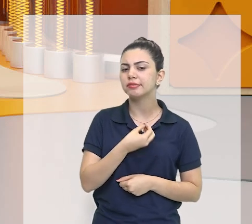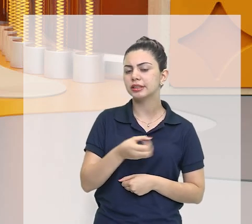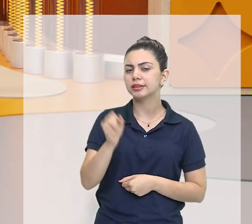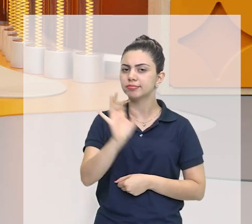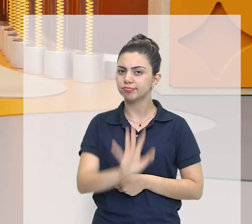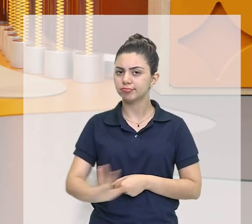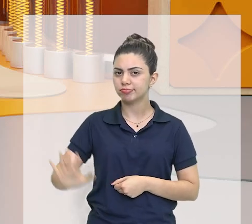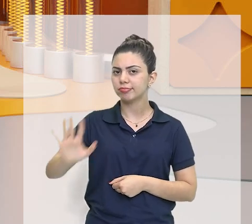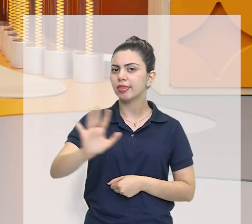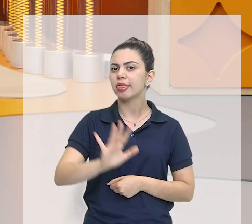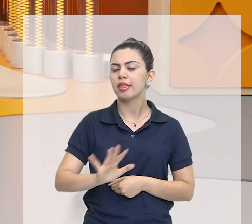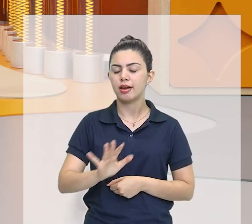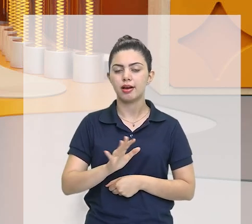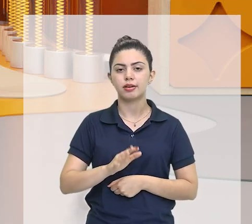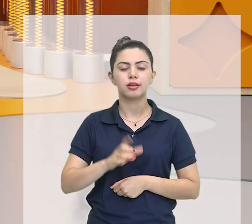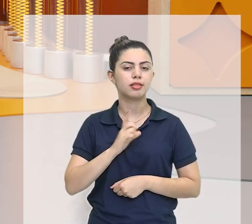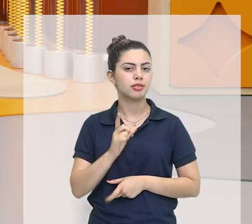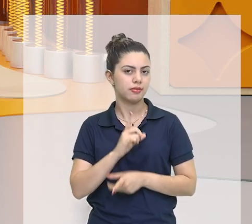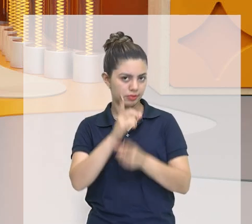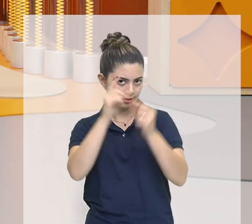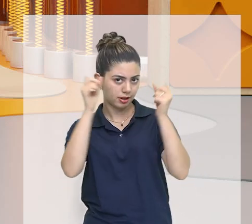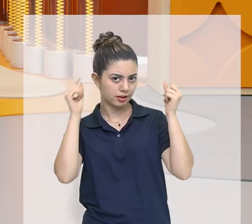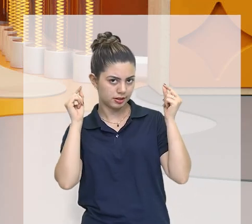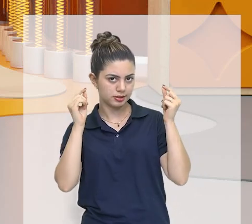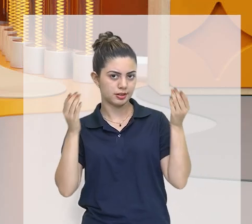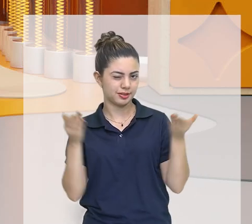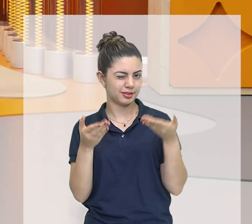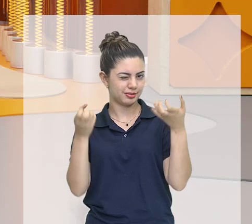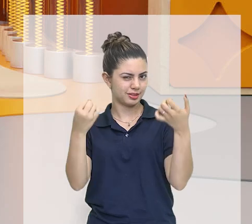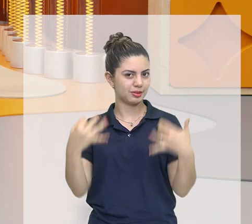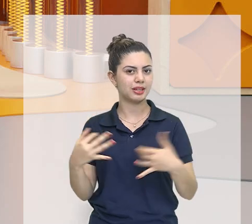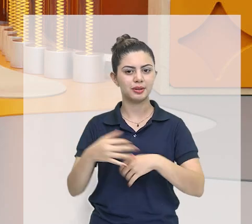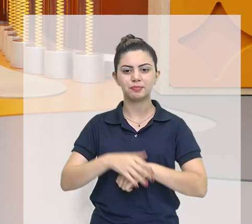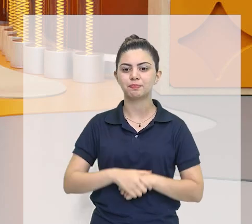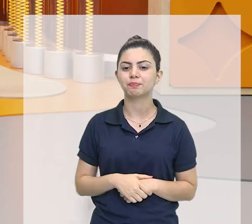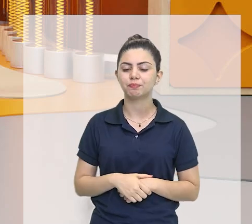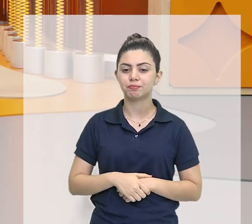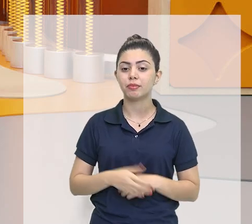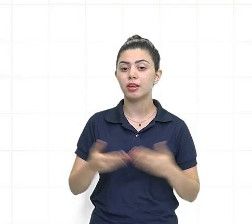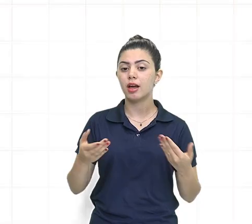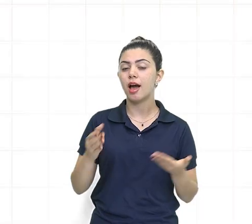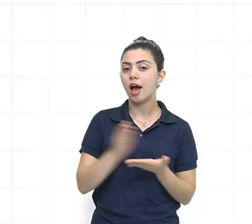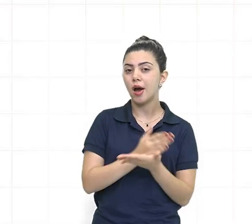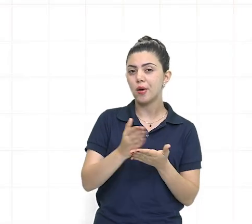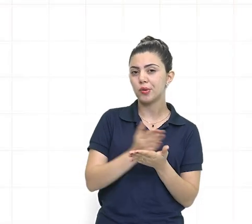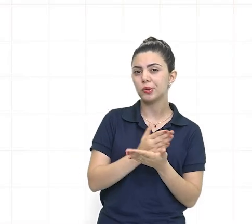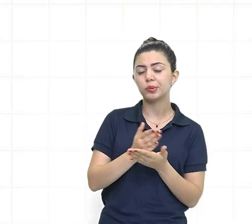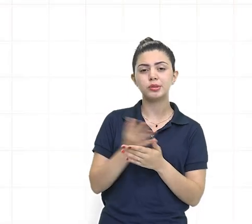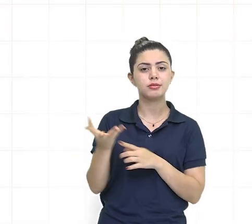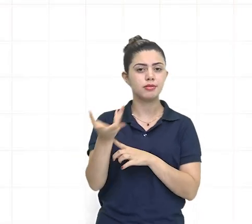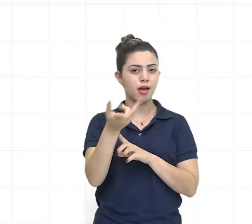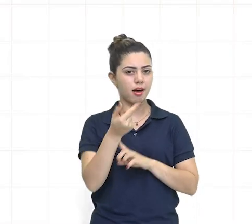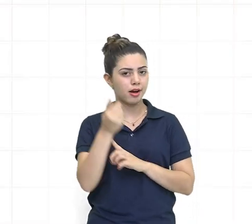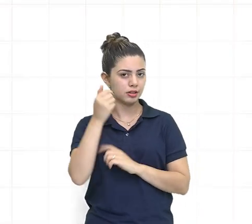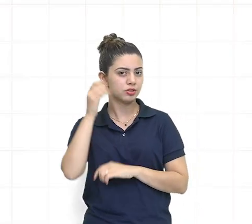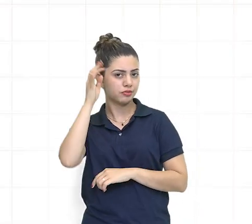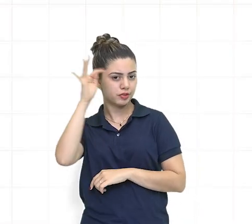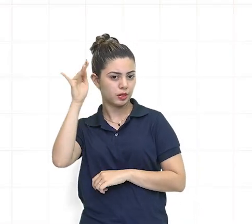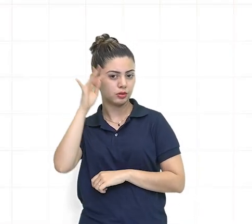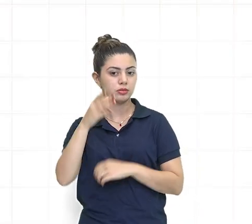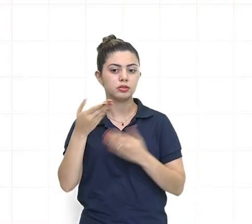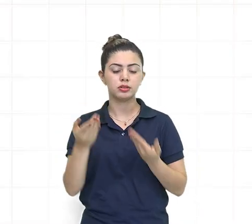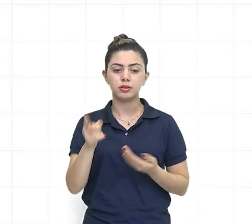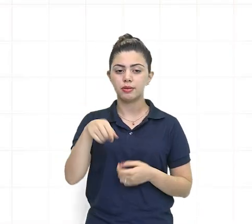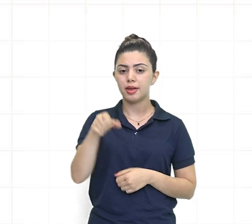parte, então, aí, dessa Grécia, não é mesmo? Vamos falar, então, agora sobre artistas e filósofos. A gente vê, então, que é uma